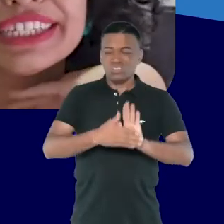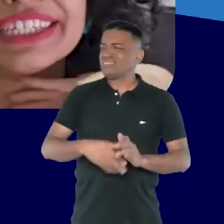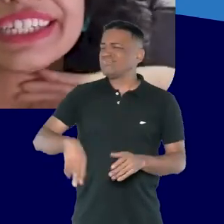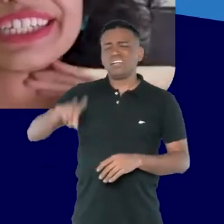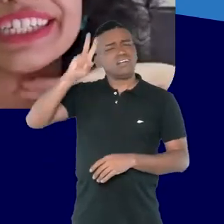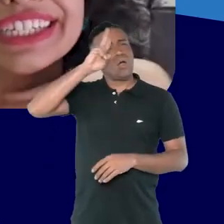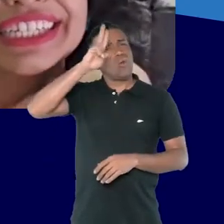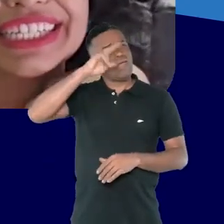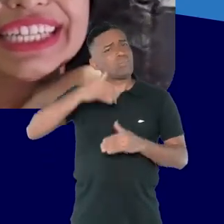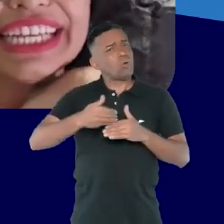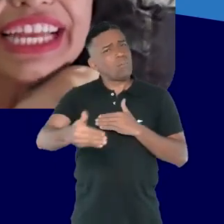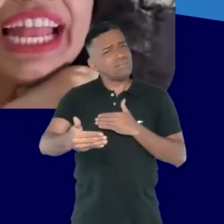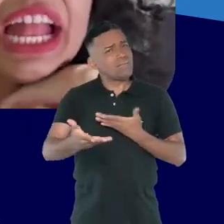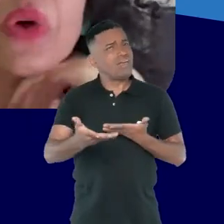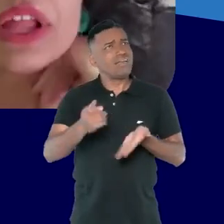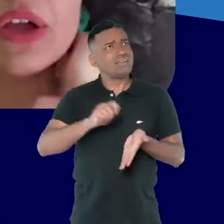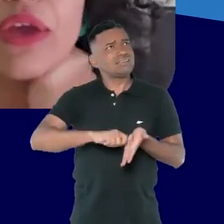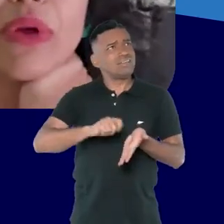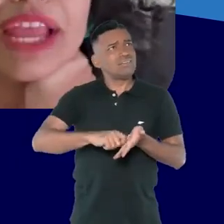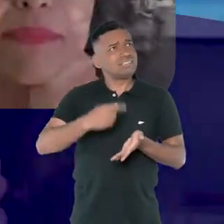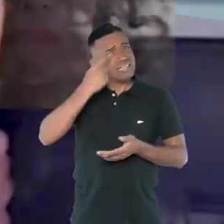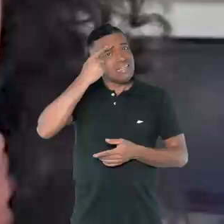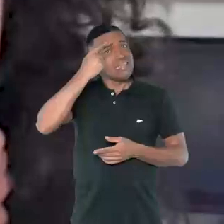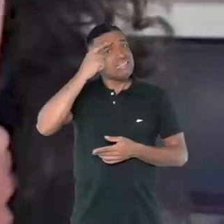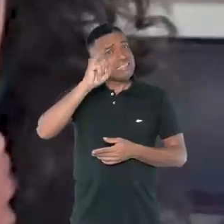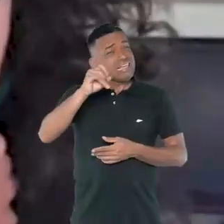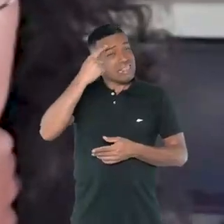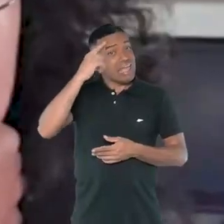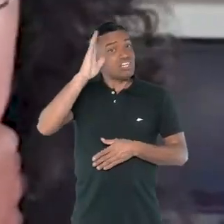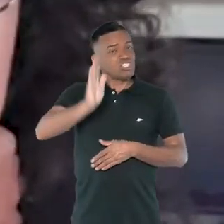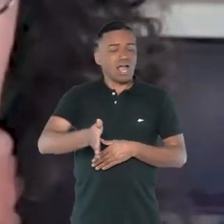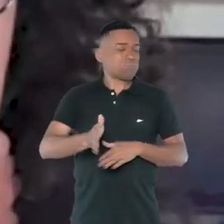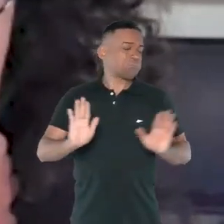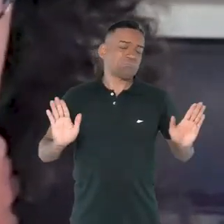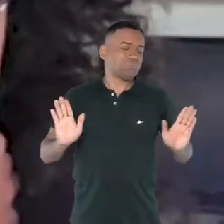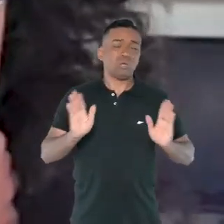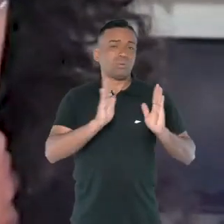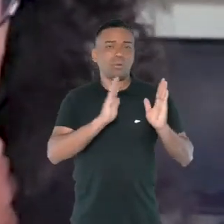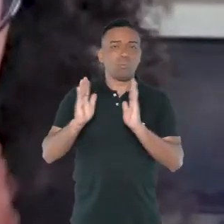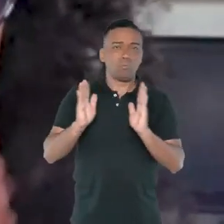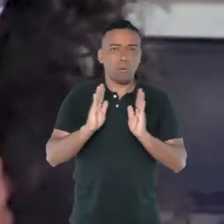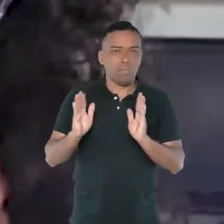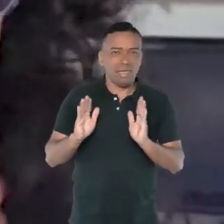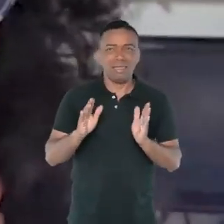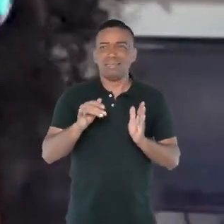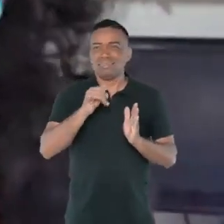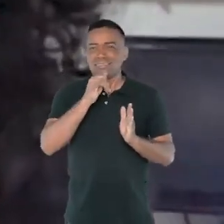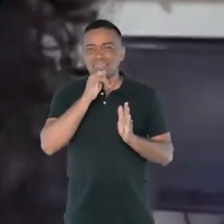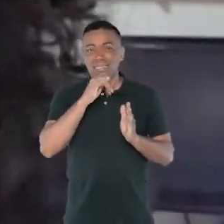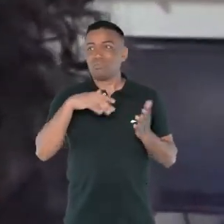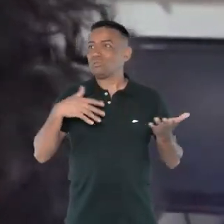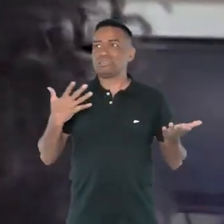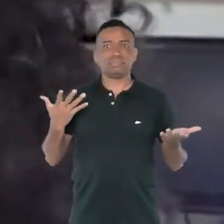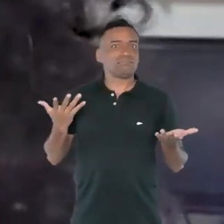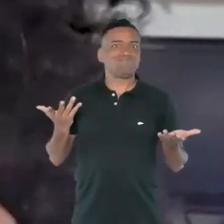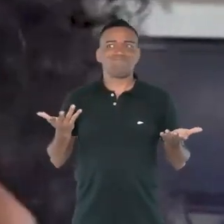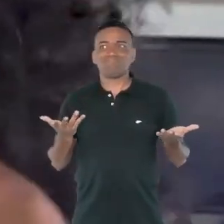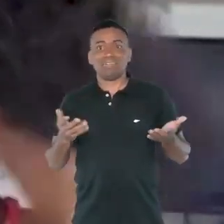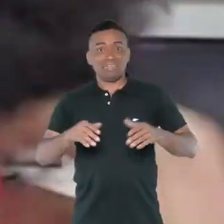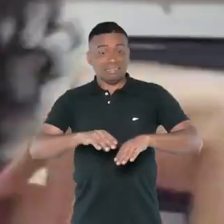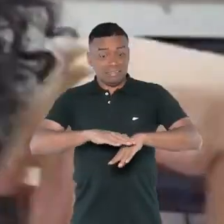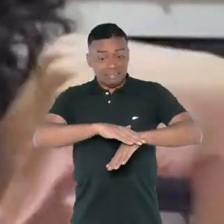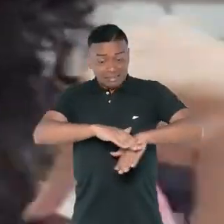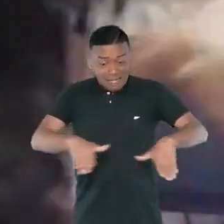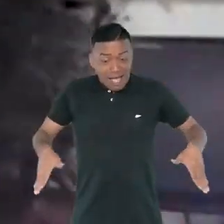era uma trilogia? Eu não lembro mais quando eu comecei a escrever se eu já tinha essa ideia. Talvez sim, porque era uma época